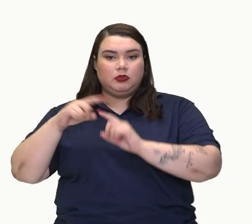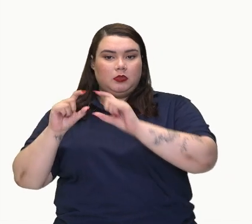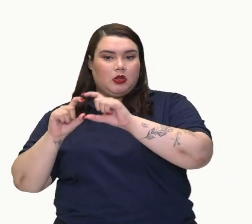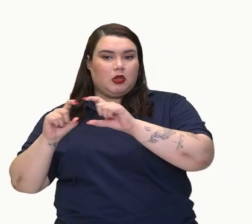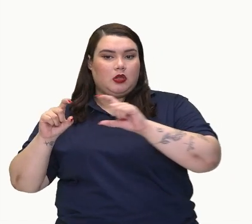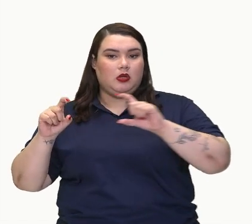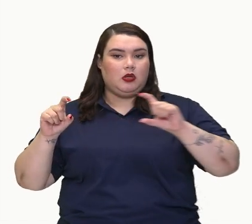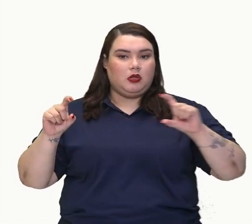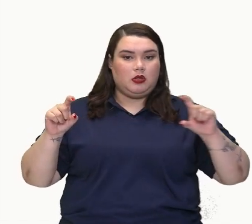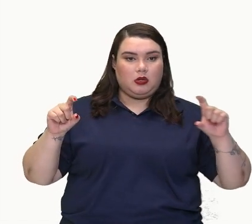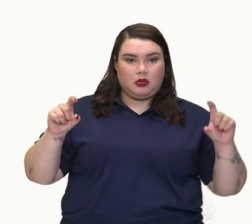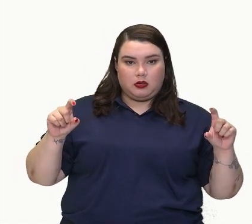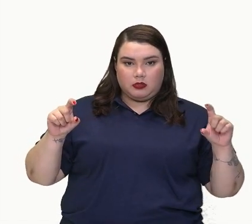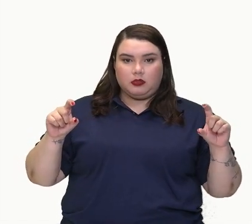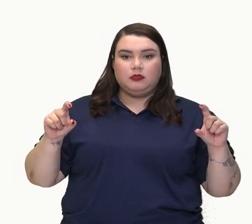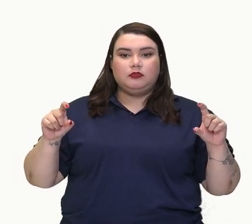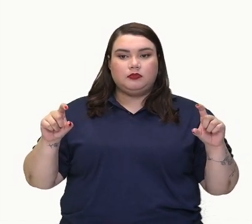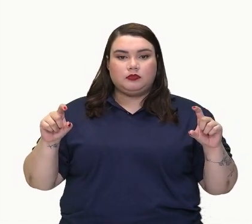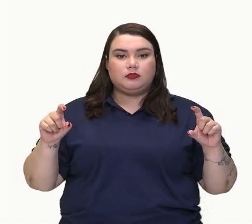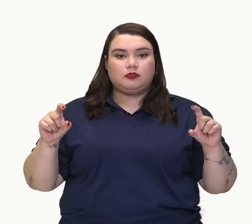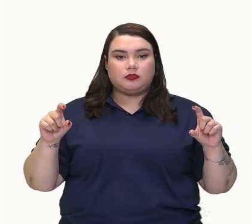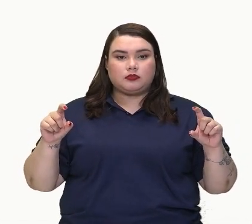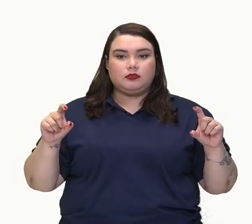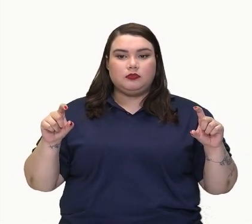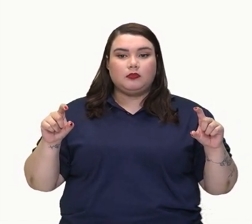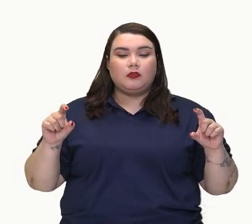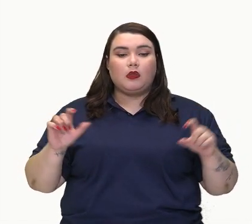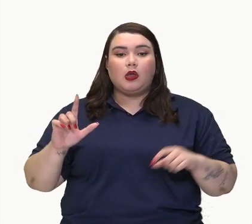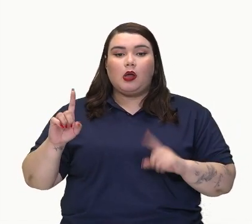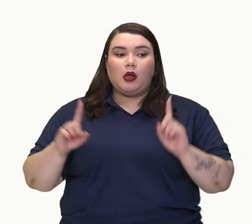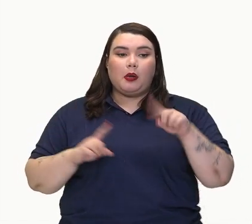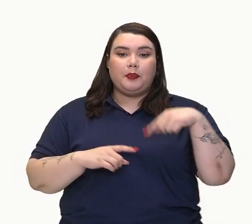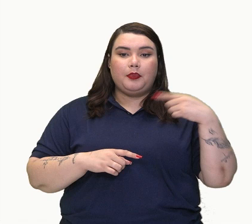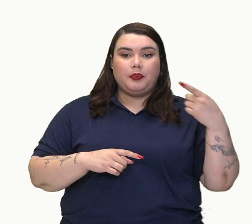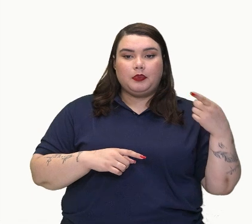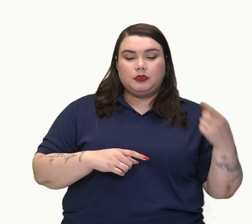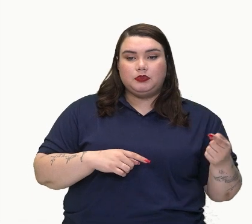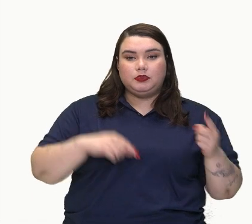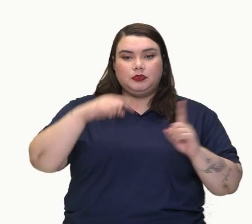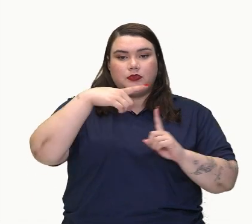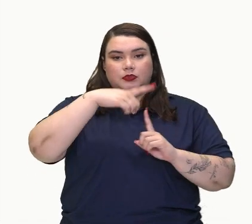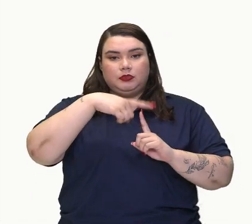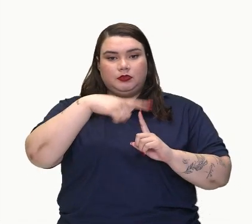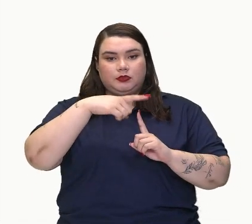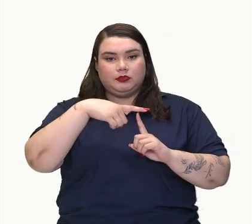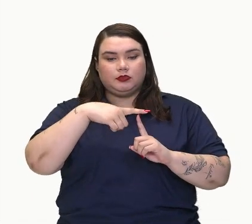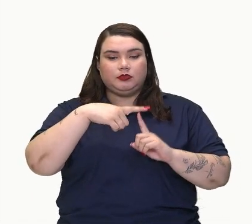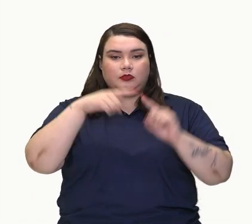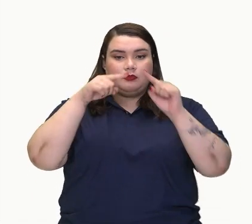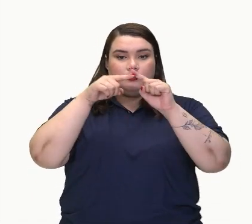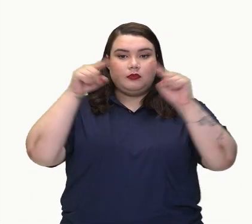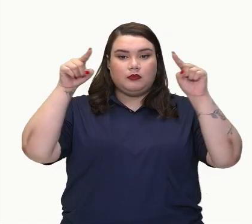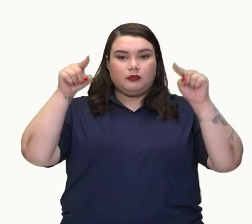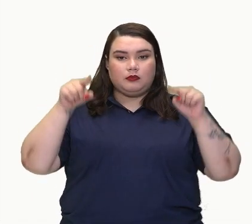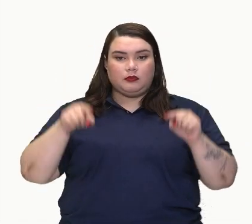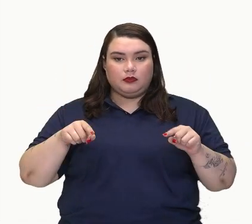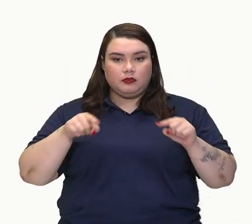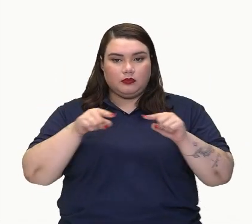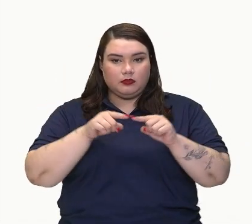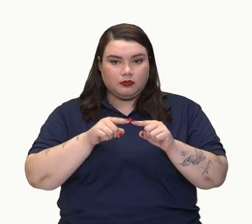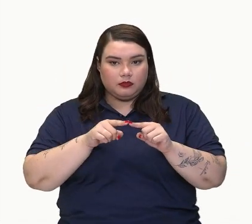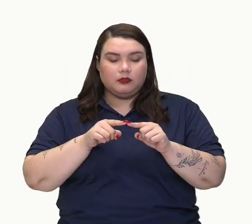tá? Uma vai estar aqui reta, que a gente chama normal, e a outra vai estar aqui, ó,